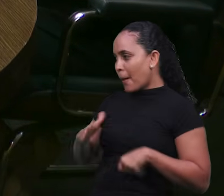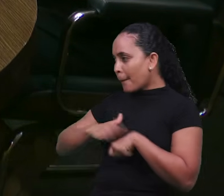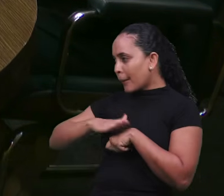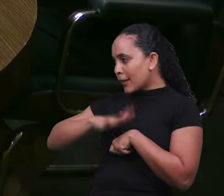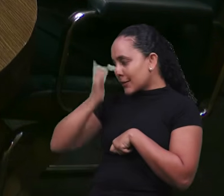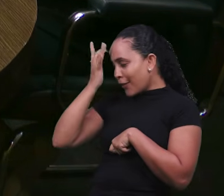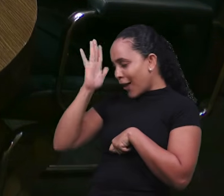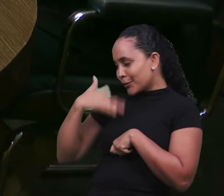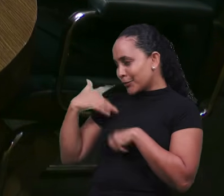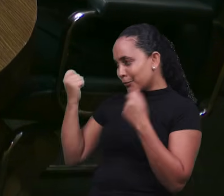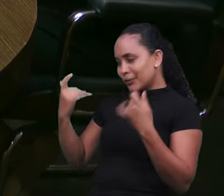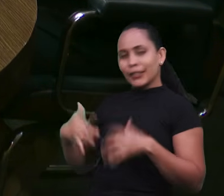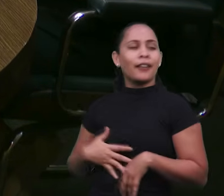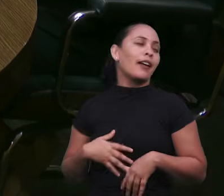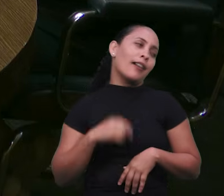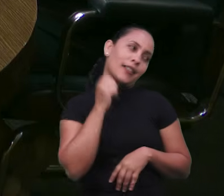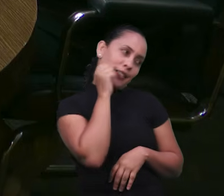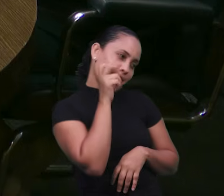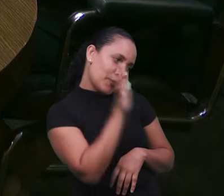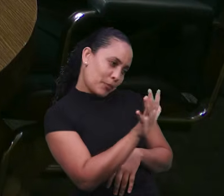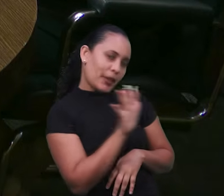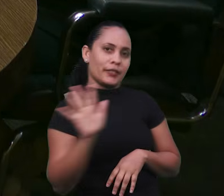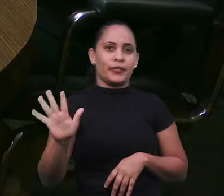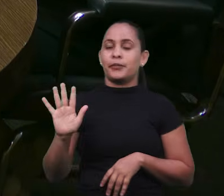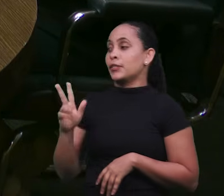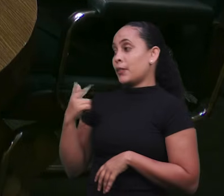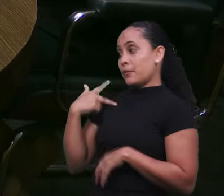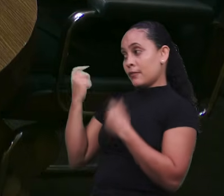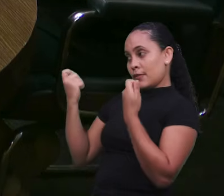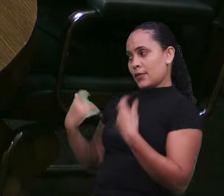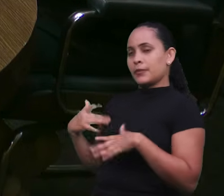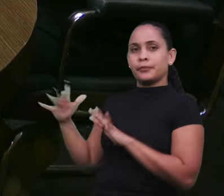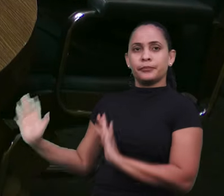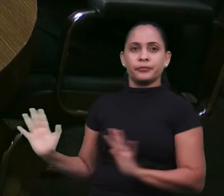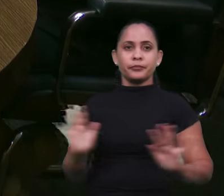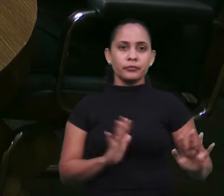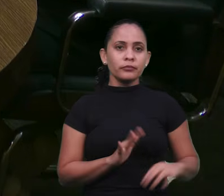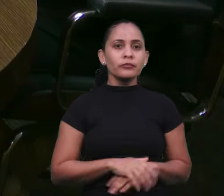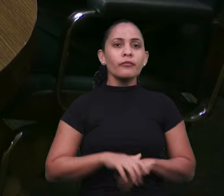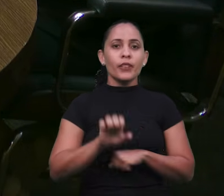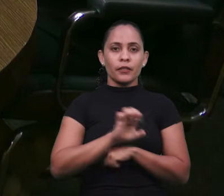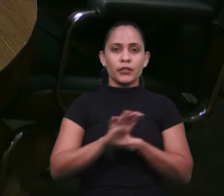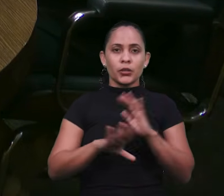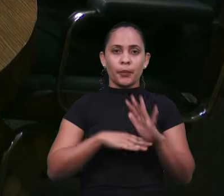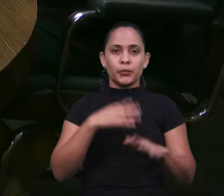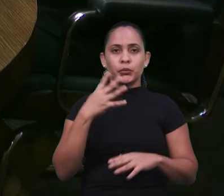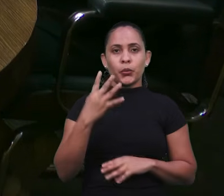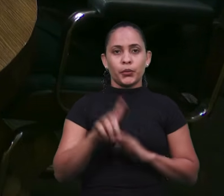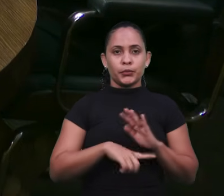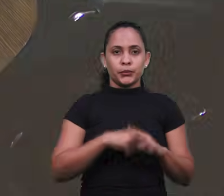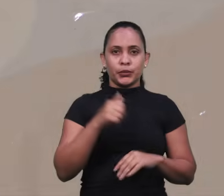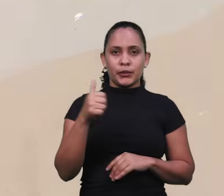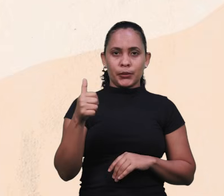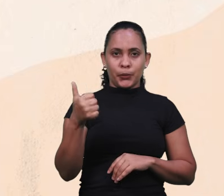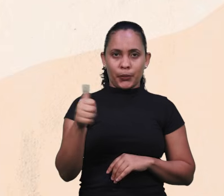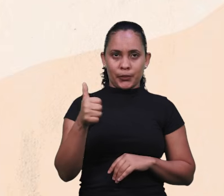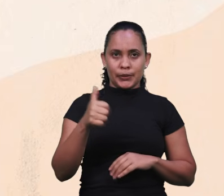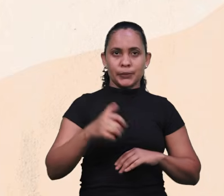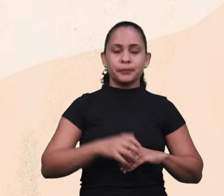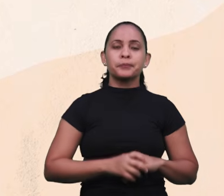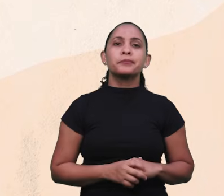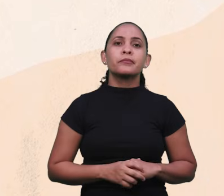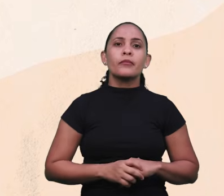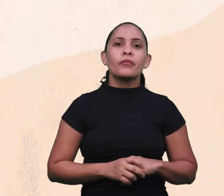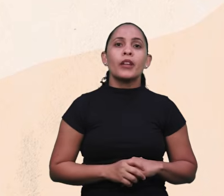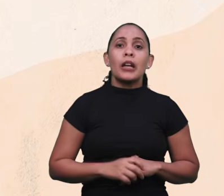fácil. É esperto, Não, né? porque foi mencionado, né? Vamos lá, texto de Efésios, capítulo 4, versículo 11, fala bem